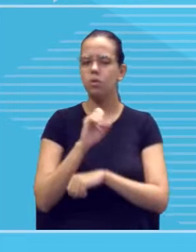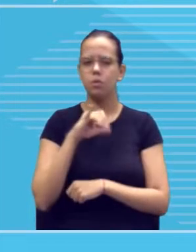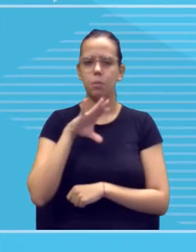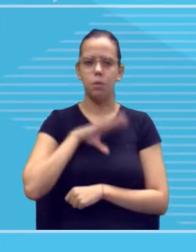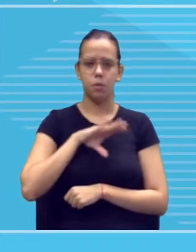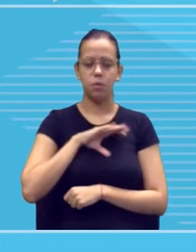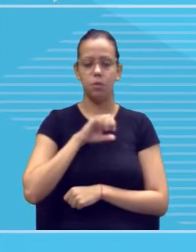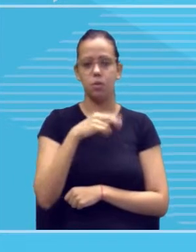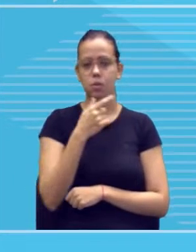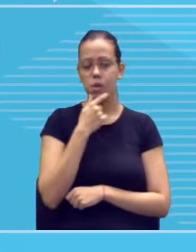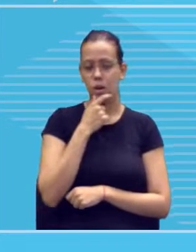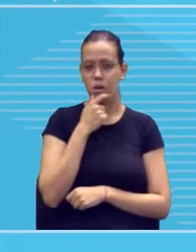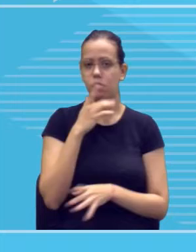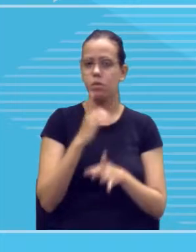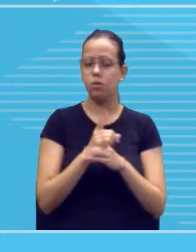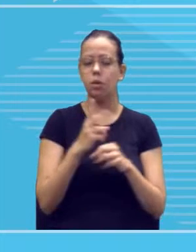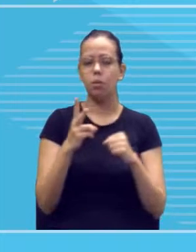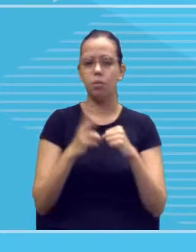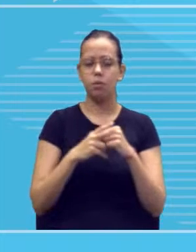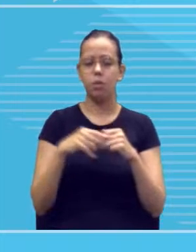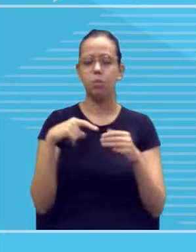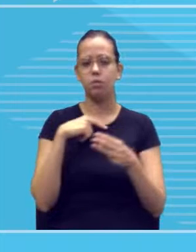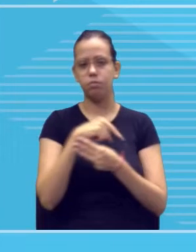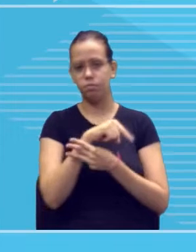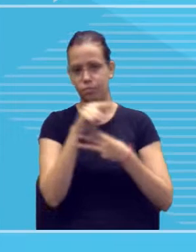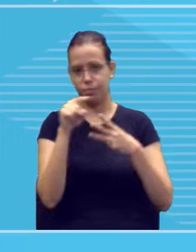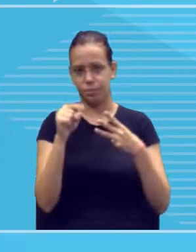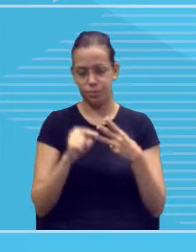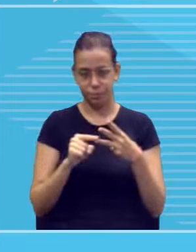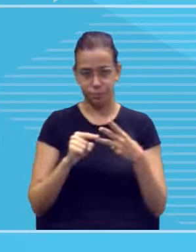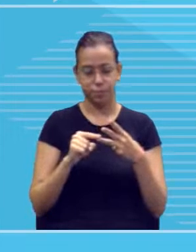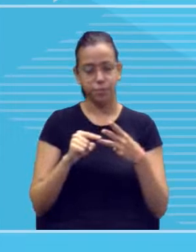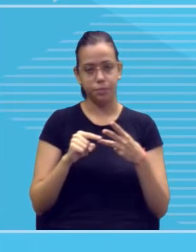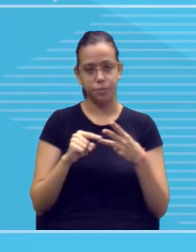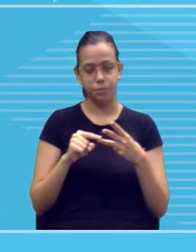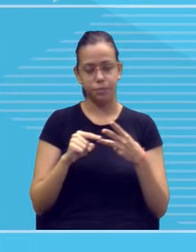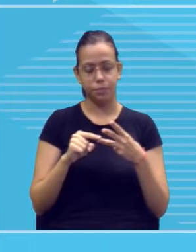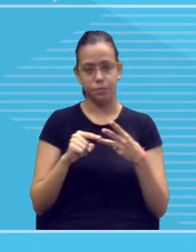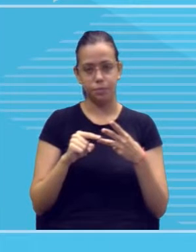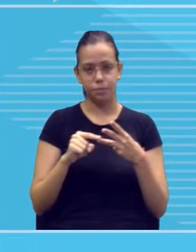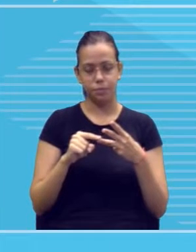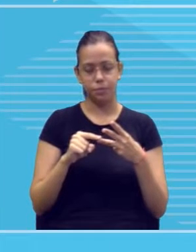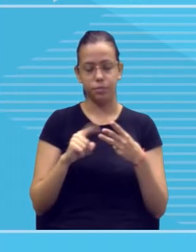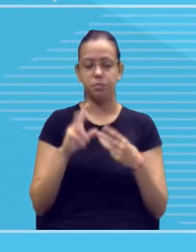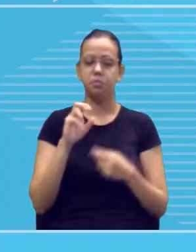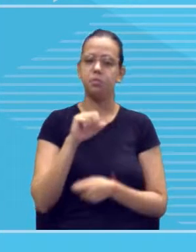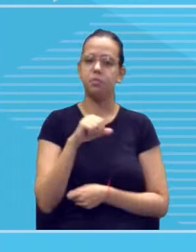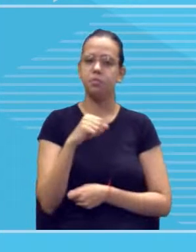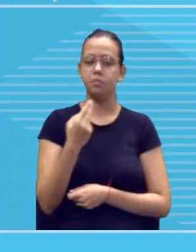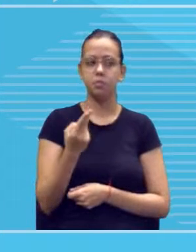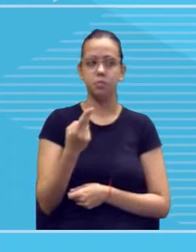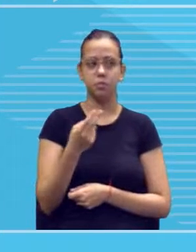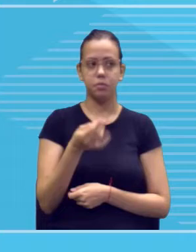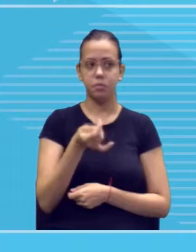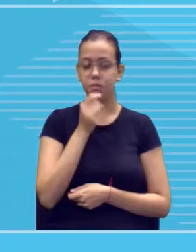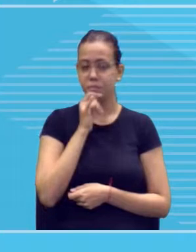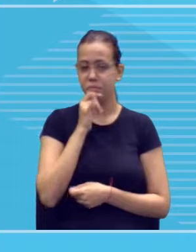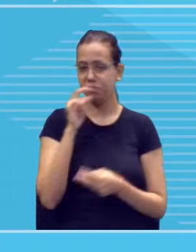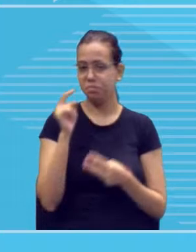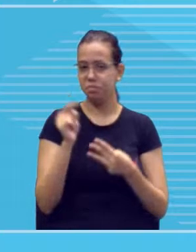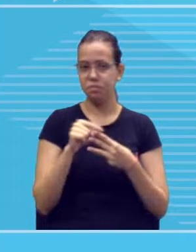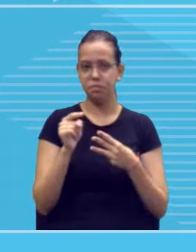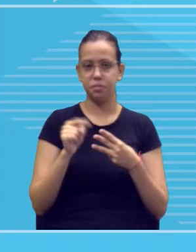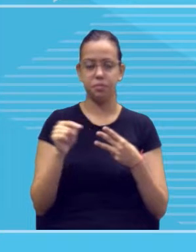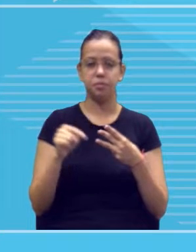em um desses três modos seja uma dessas três formas seja como particípio